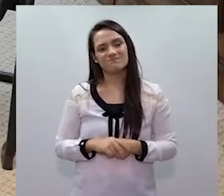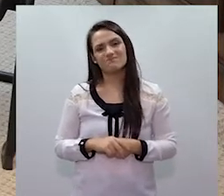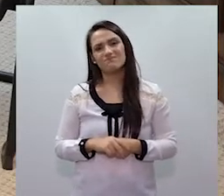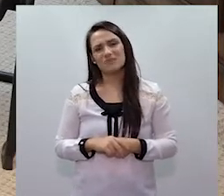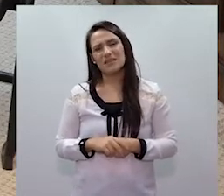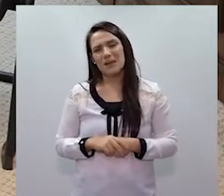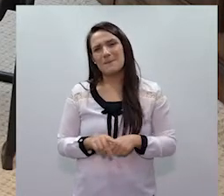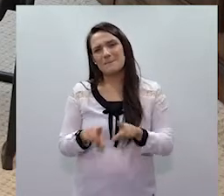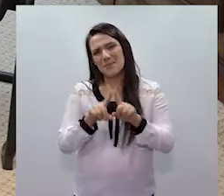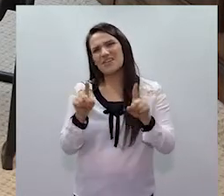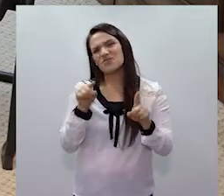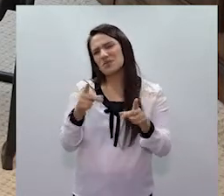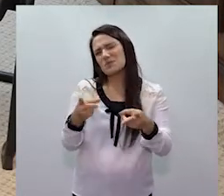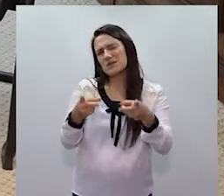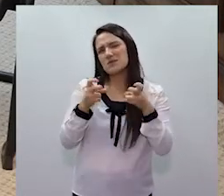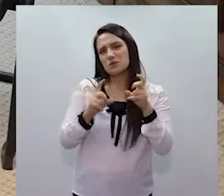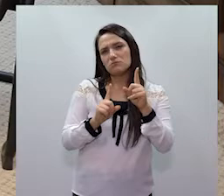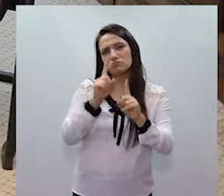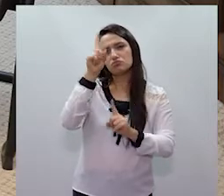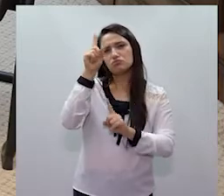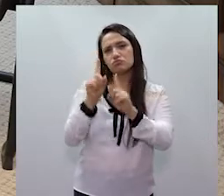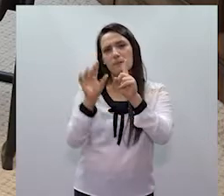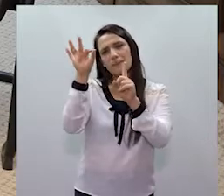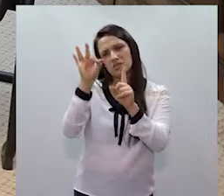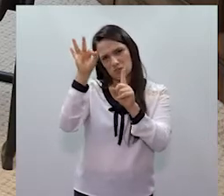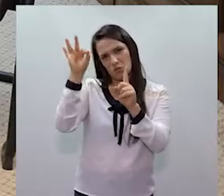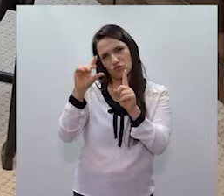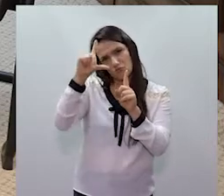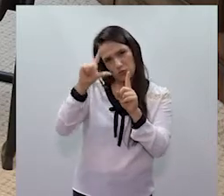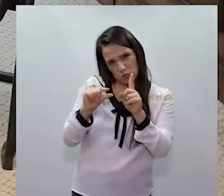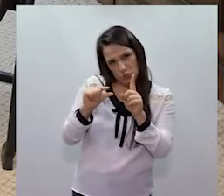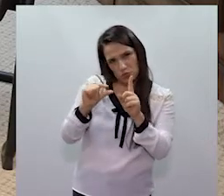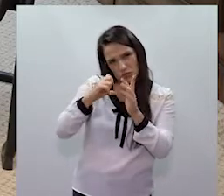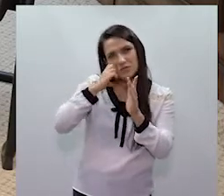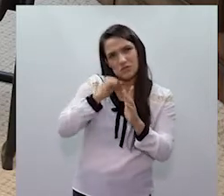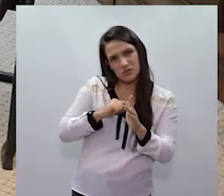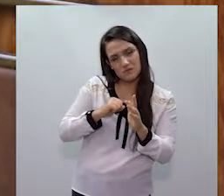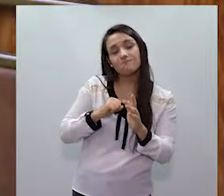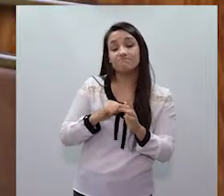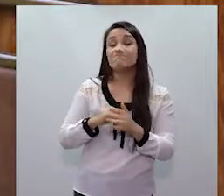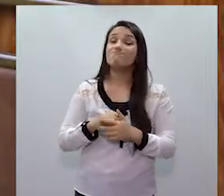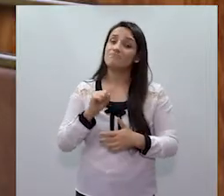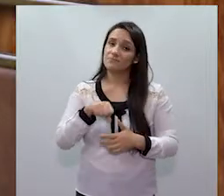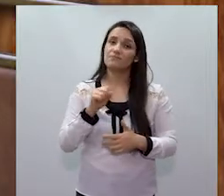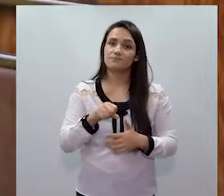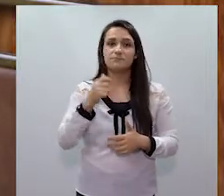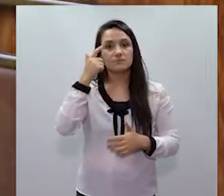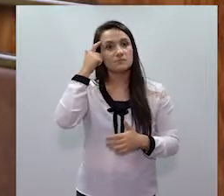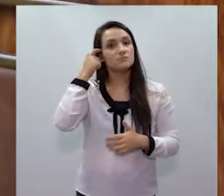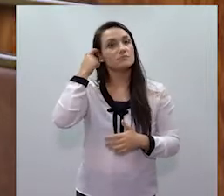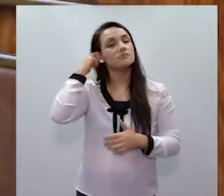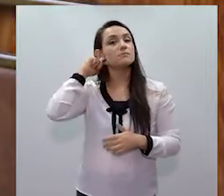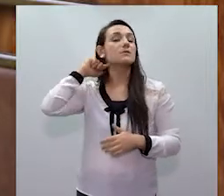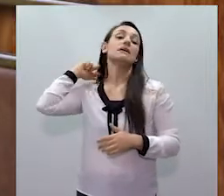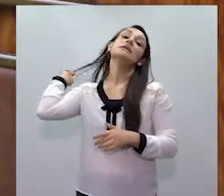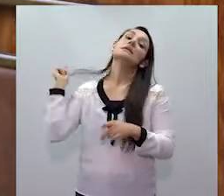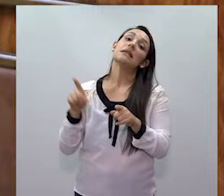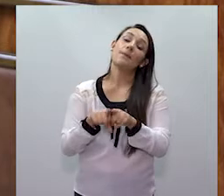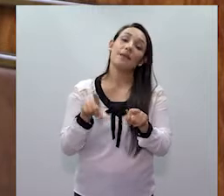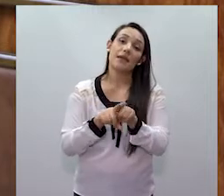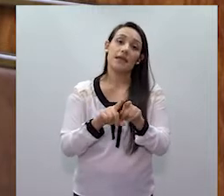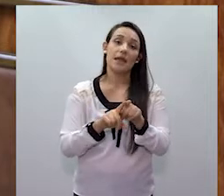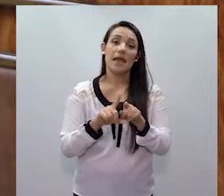influenciou muito no número, assim, que você via com constância ou não, nesse cenário? Uma outra dificuldade foi a habilitação